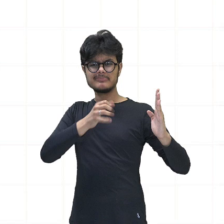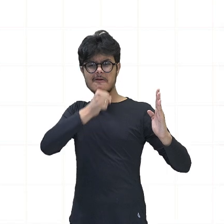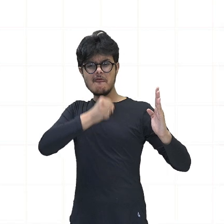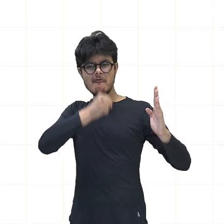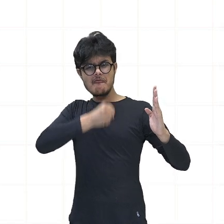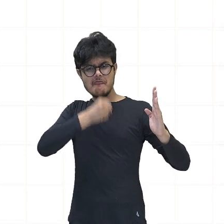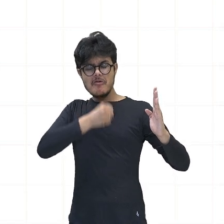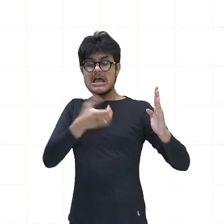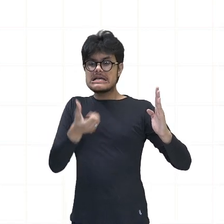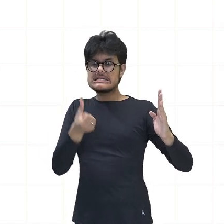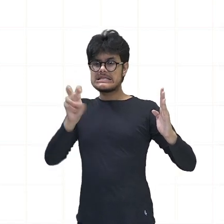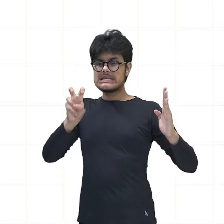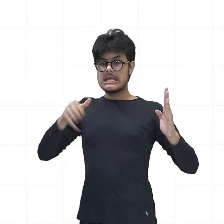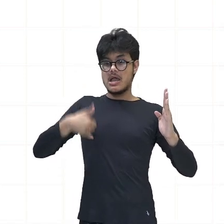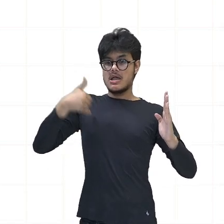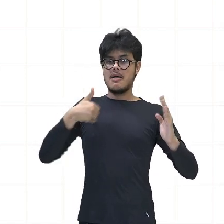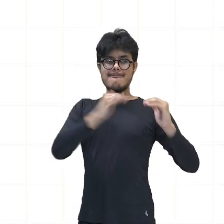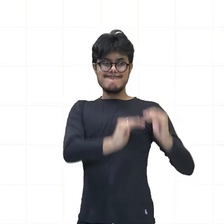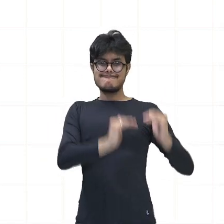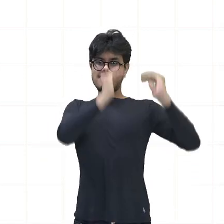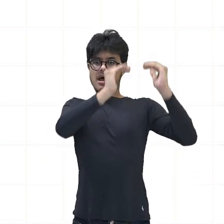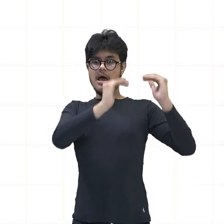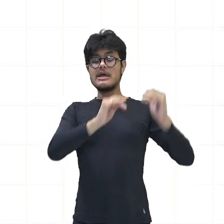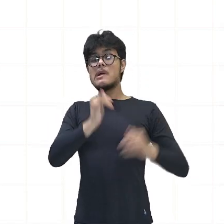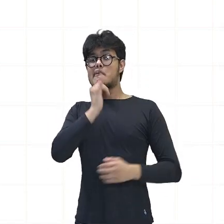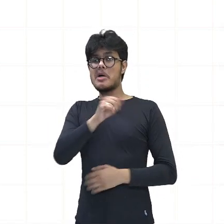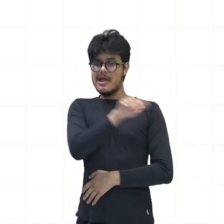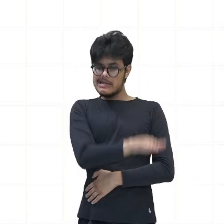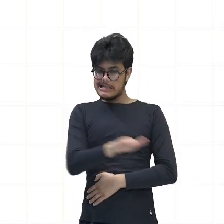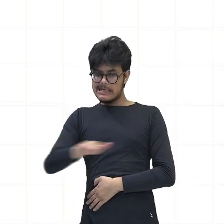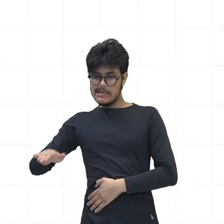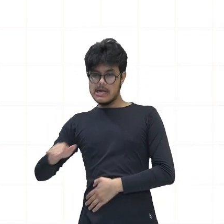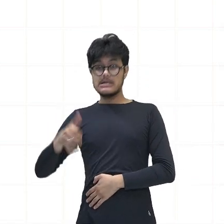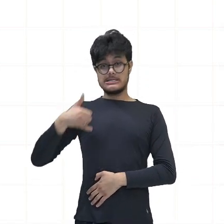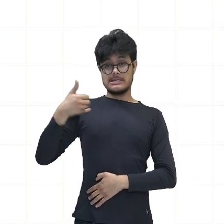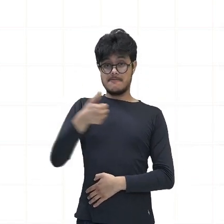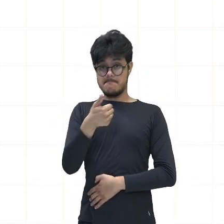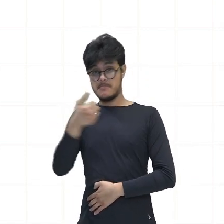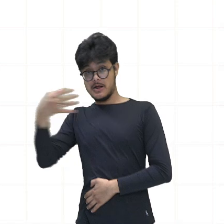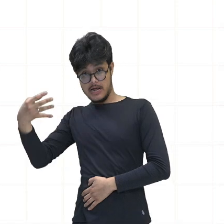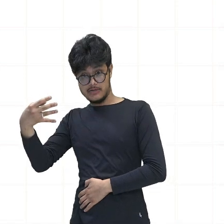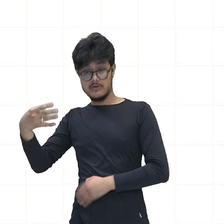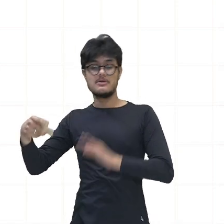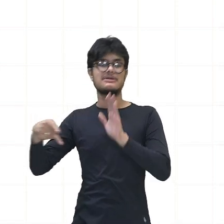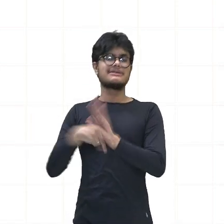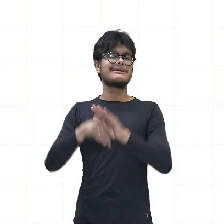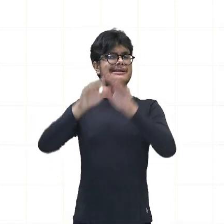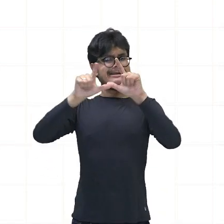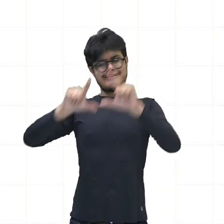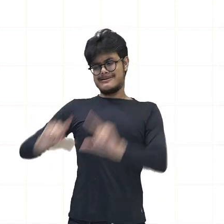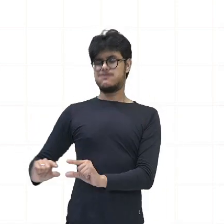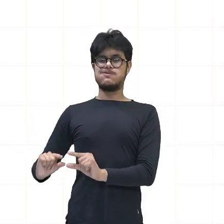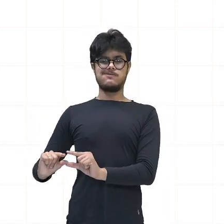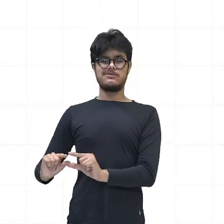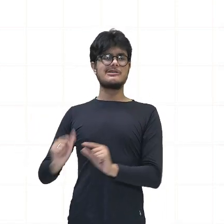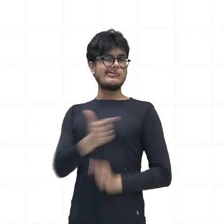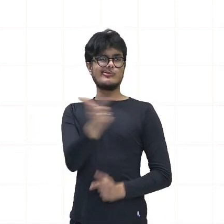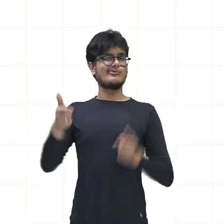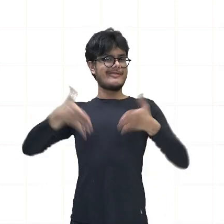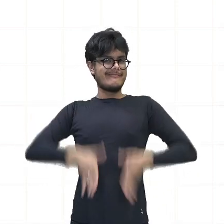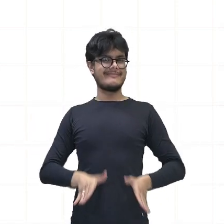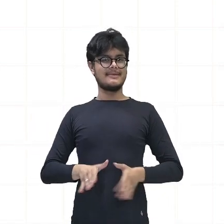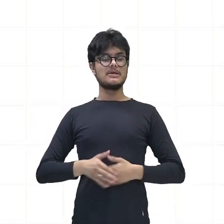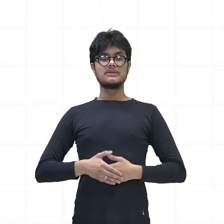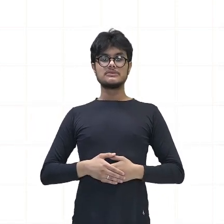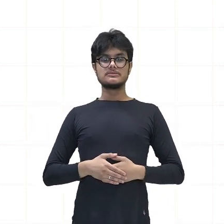de idosos que está aumentando e o número de crianças da faixa etária até os 14 anos tem diminuído. Outro